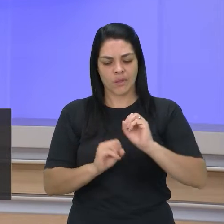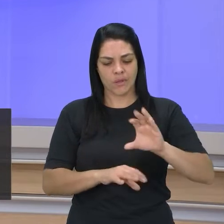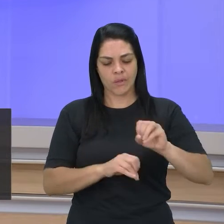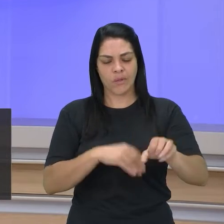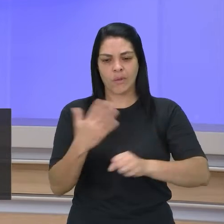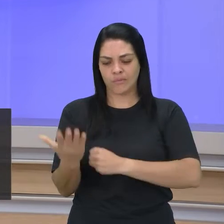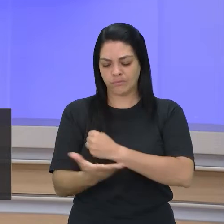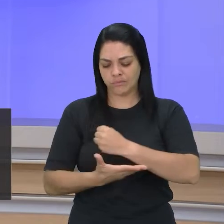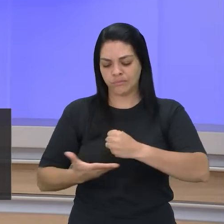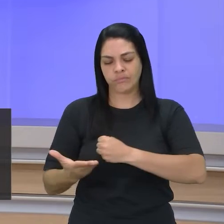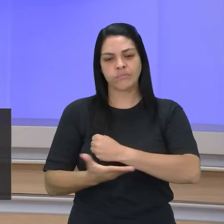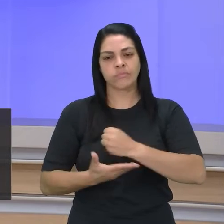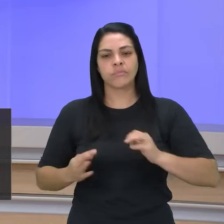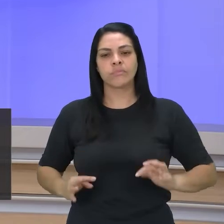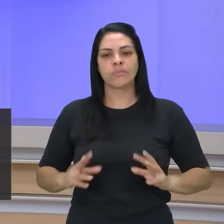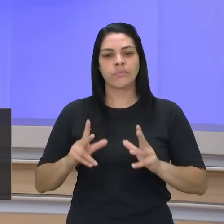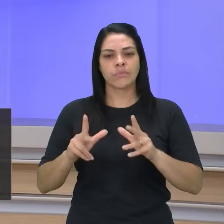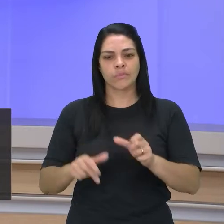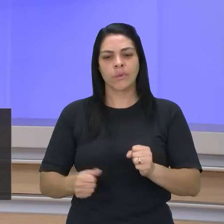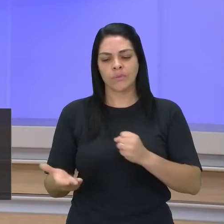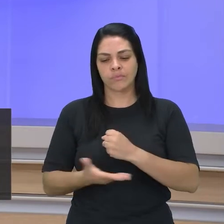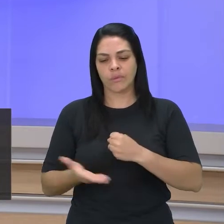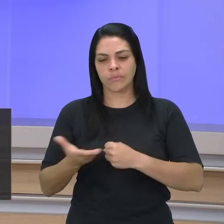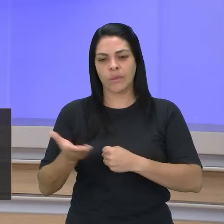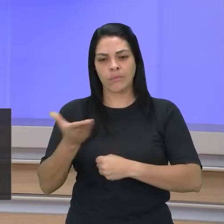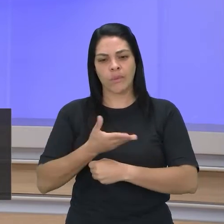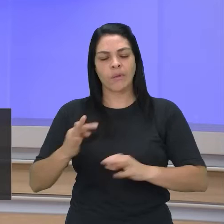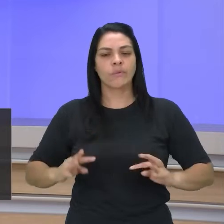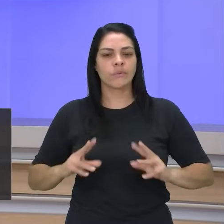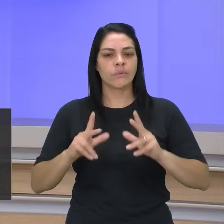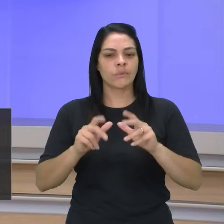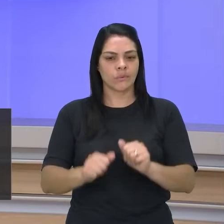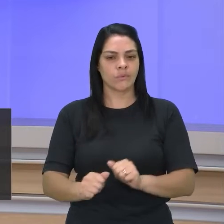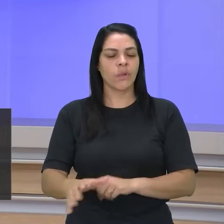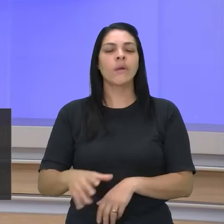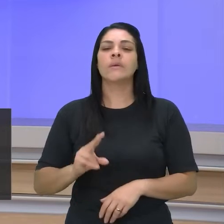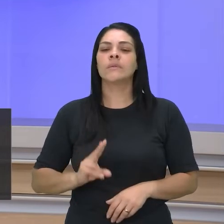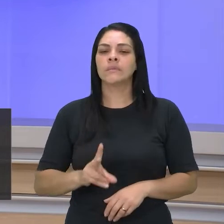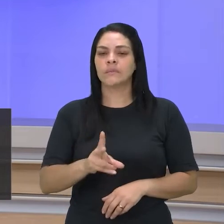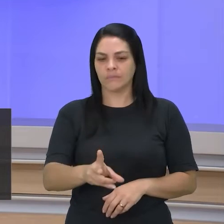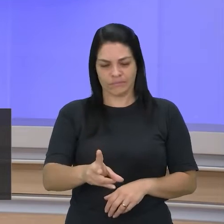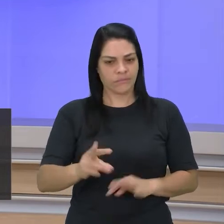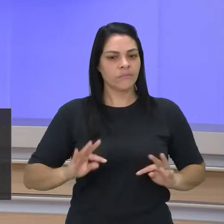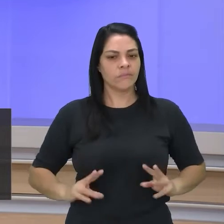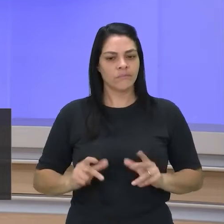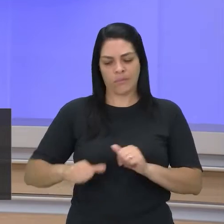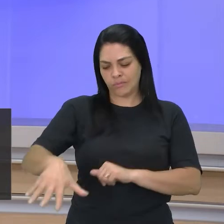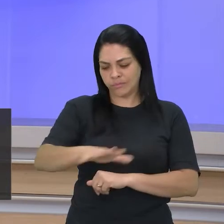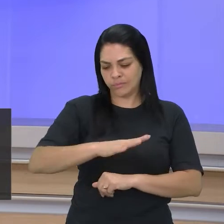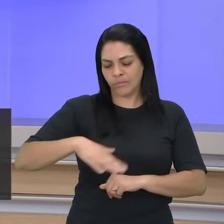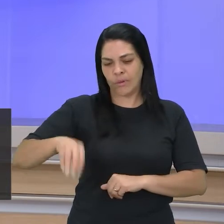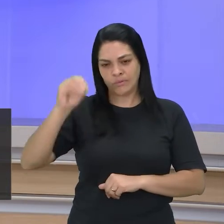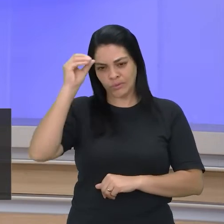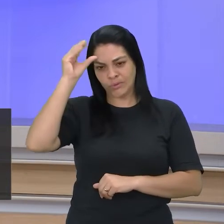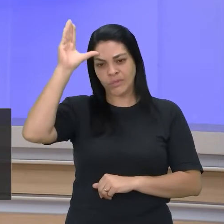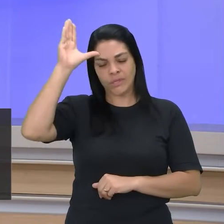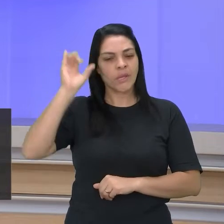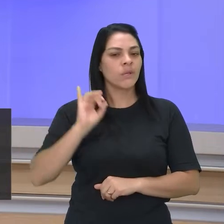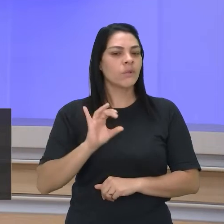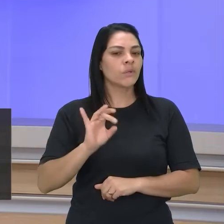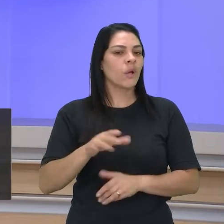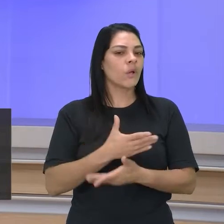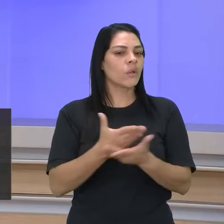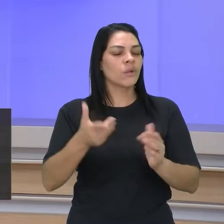perpassa, né, todas as modalidades de ensino, ela está presente em todas as áreas de conhecimento, é só realmente a